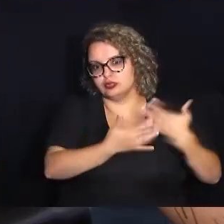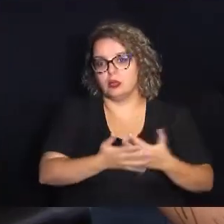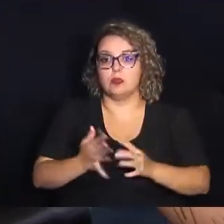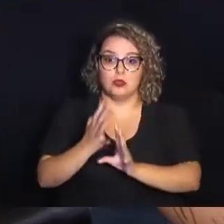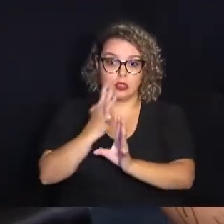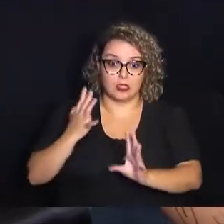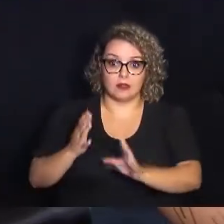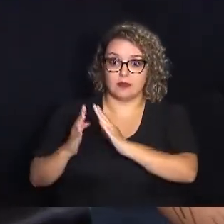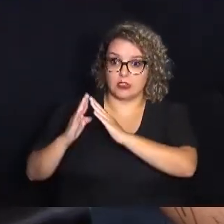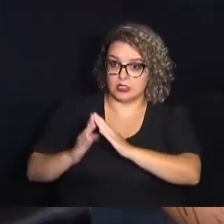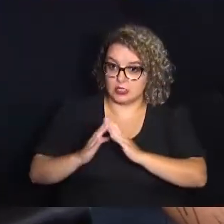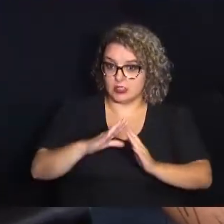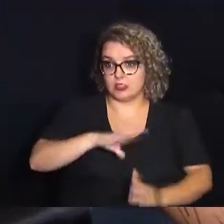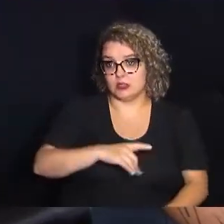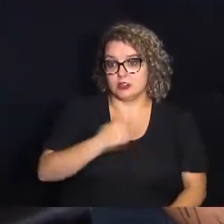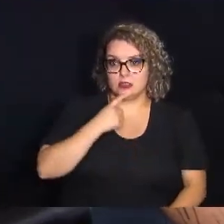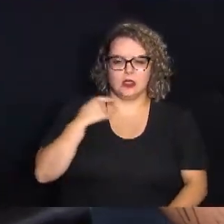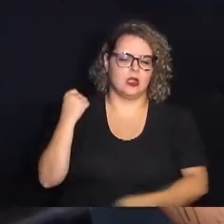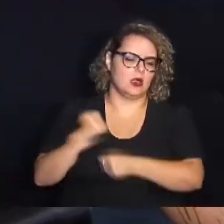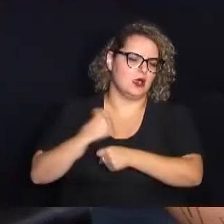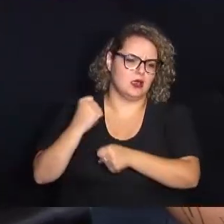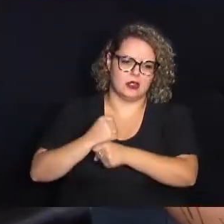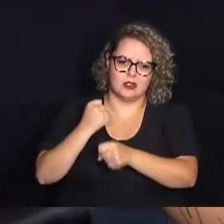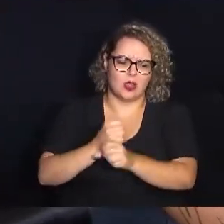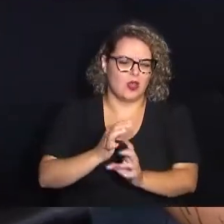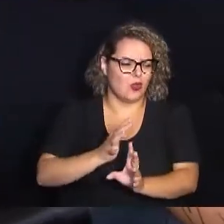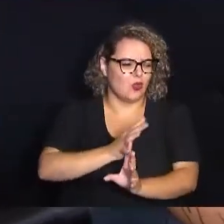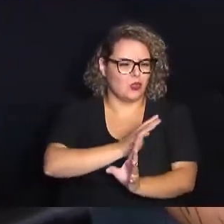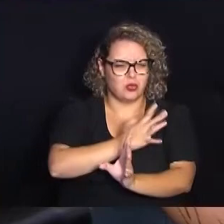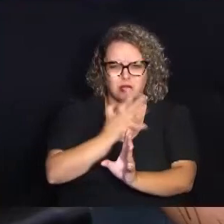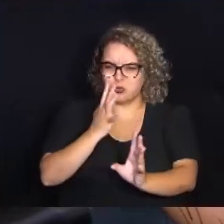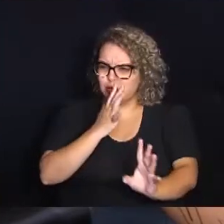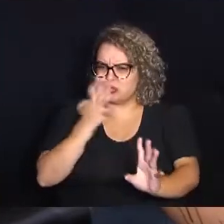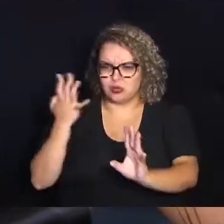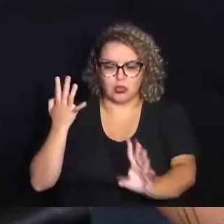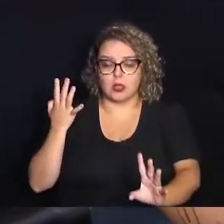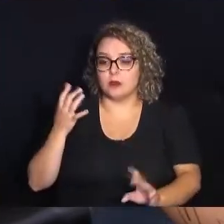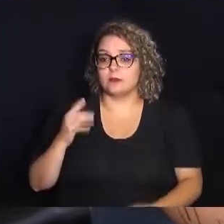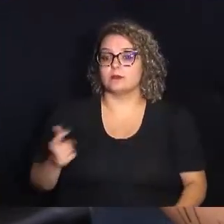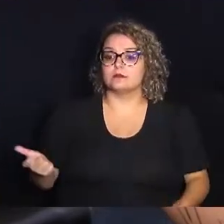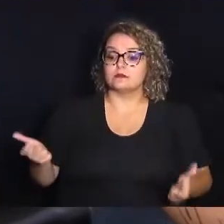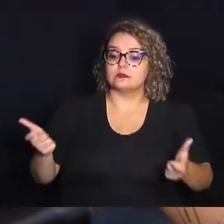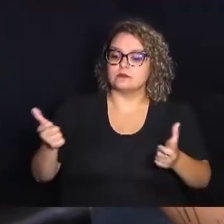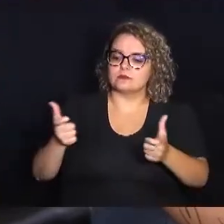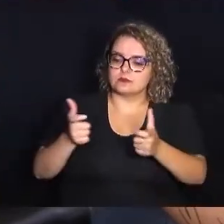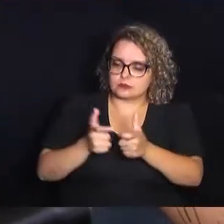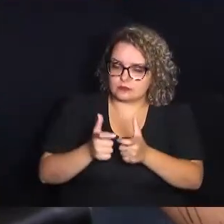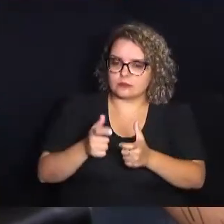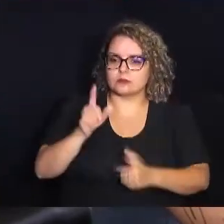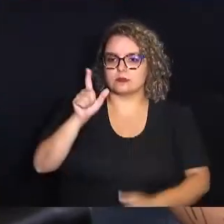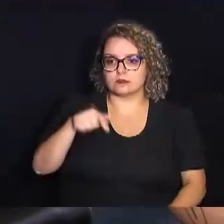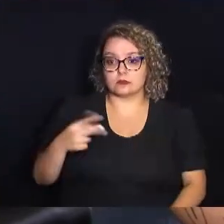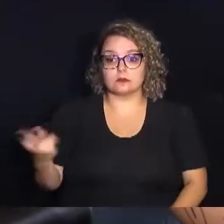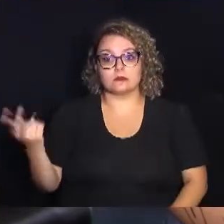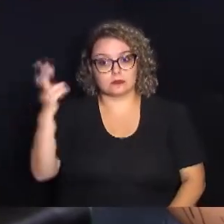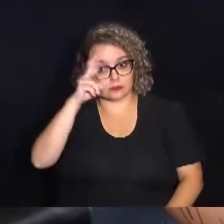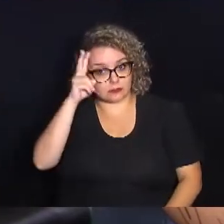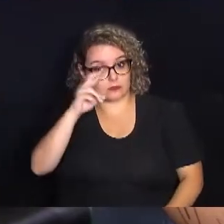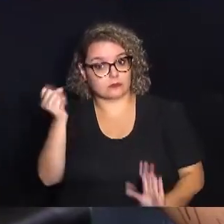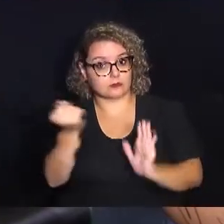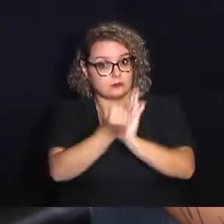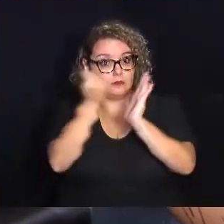a fila de habitação em Campinas há décadas é imensa há décadas essa redução é uma redução